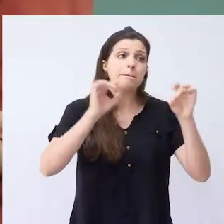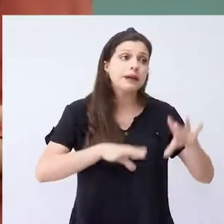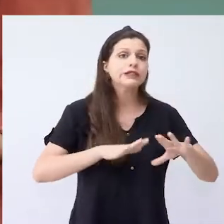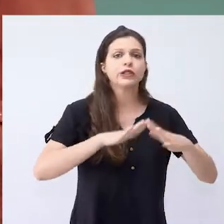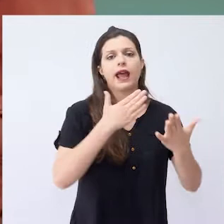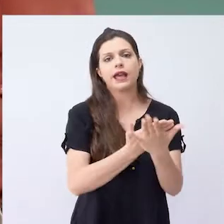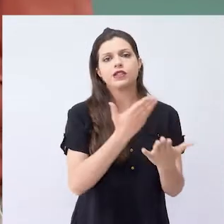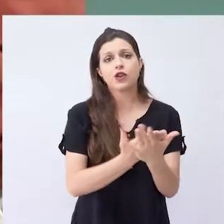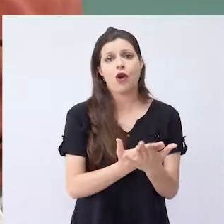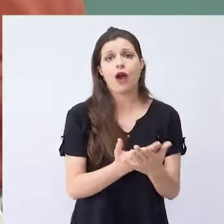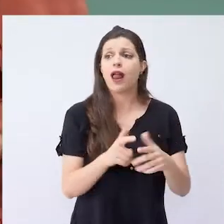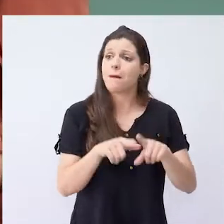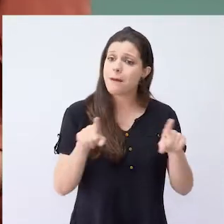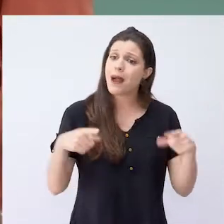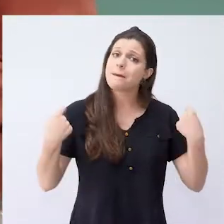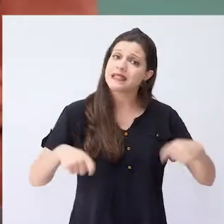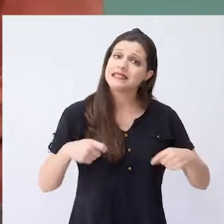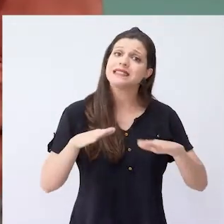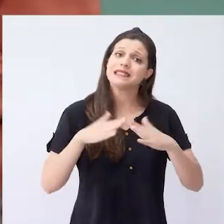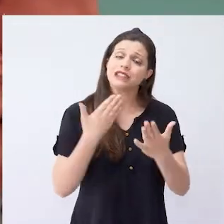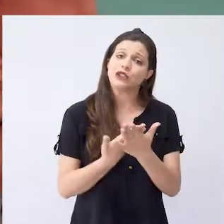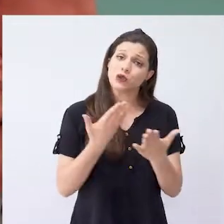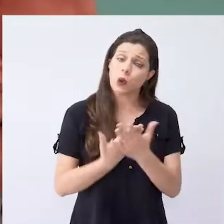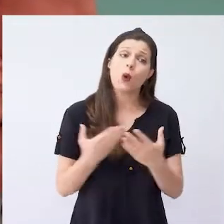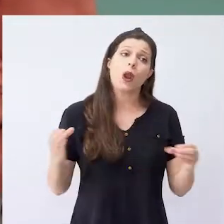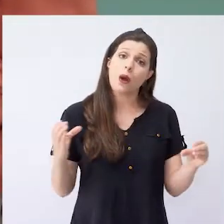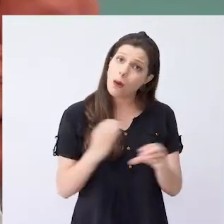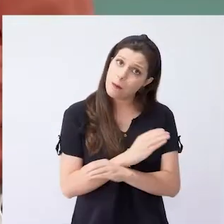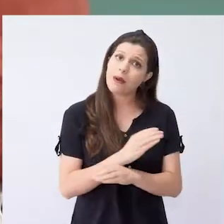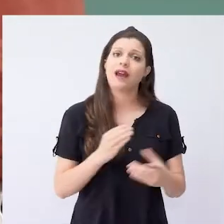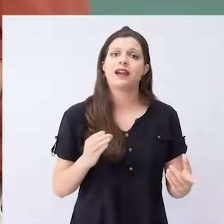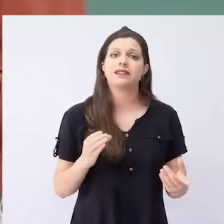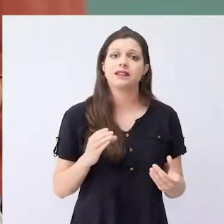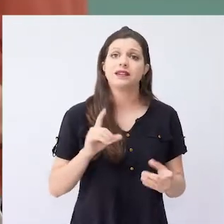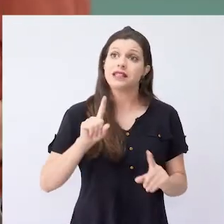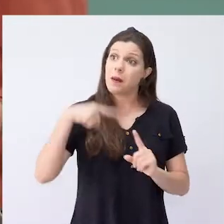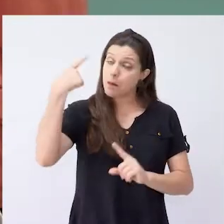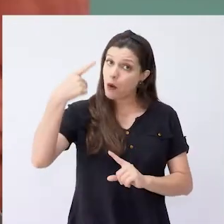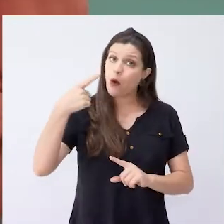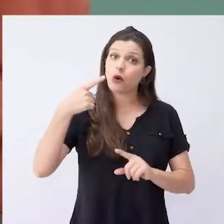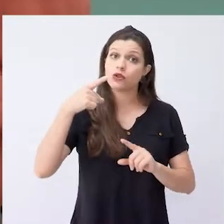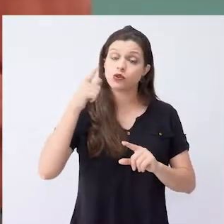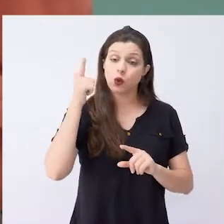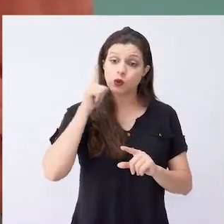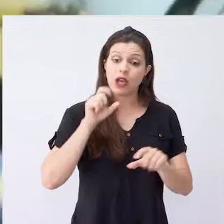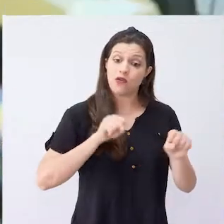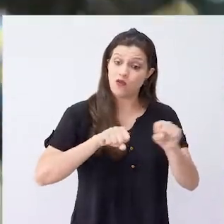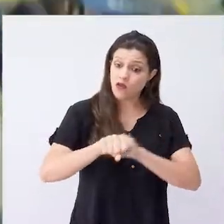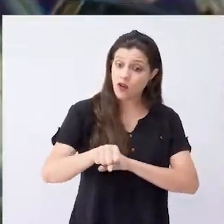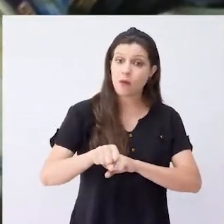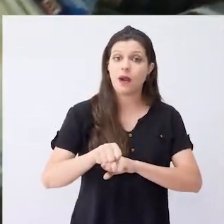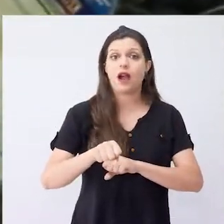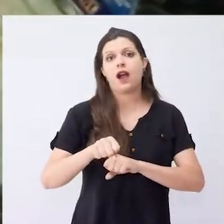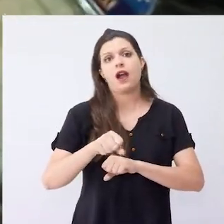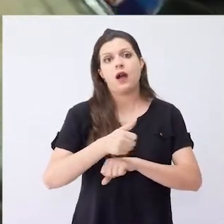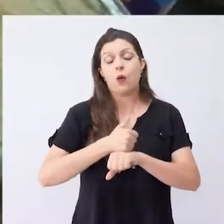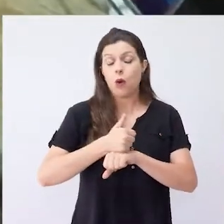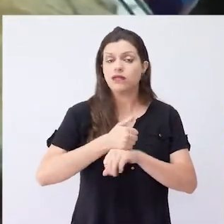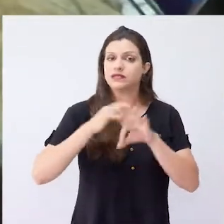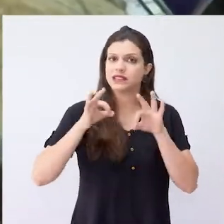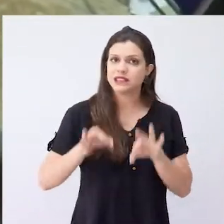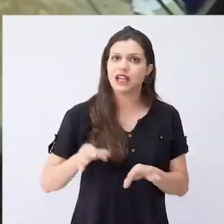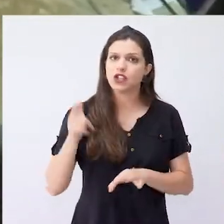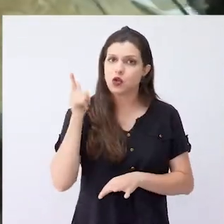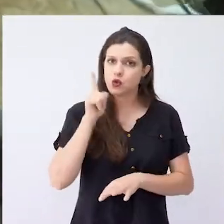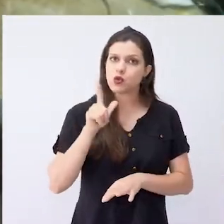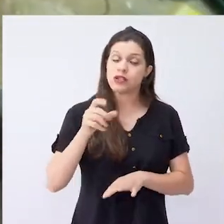ele da escola, que é um local onde ele precisa fazer o estudo completo, mínimo, né? Para que ele possa ter uma qualificação mínima, para